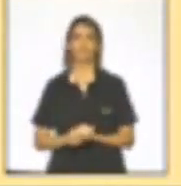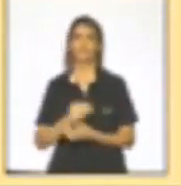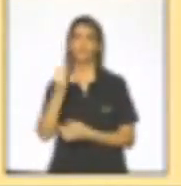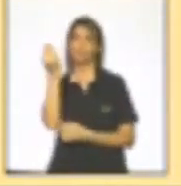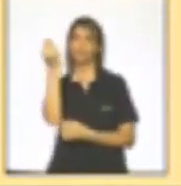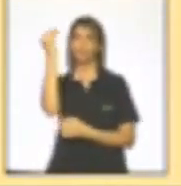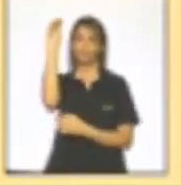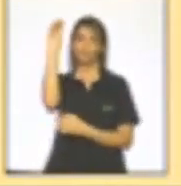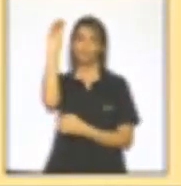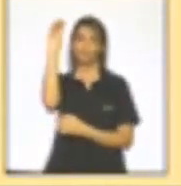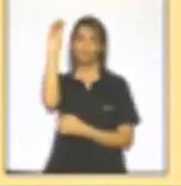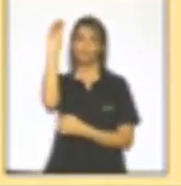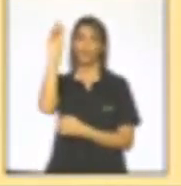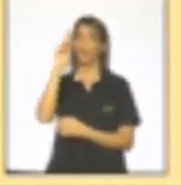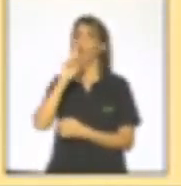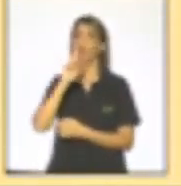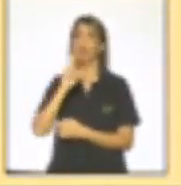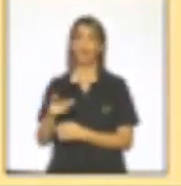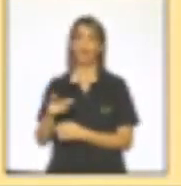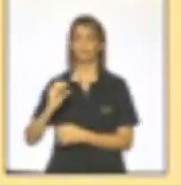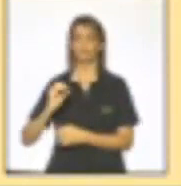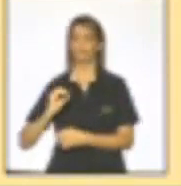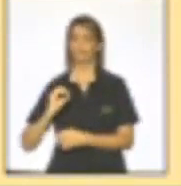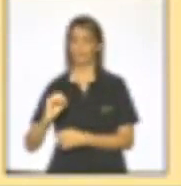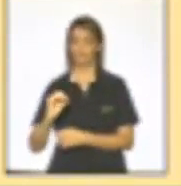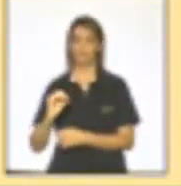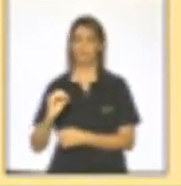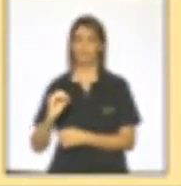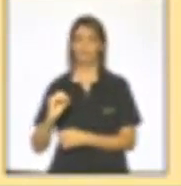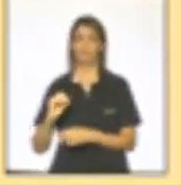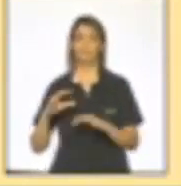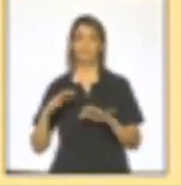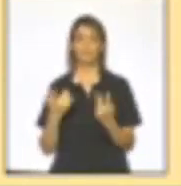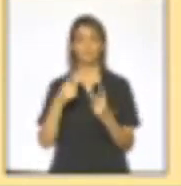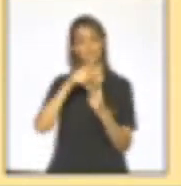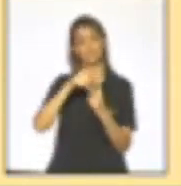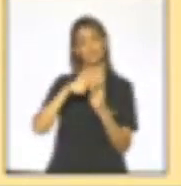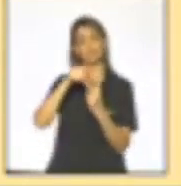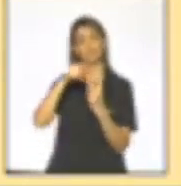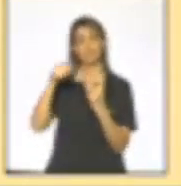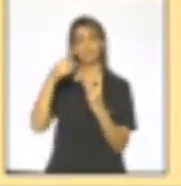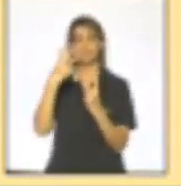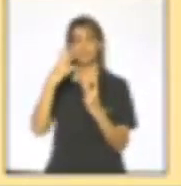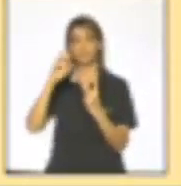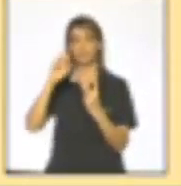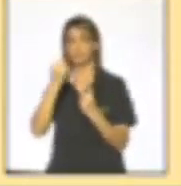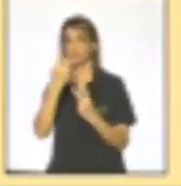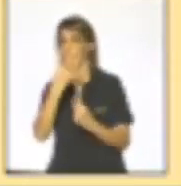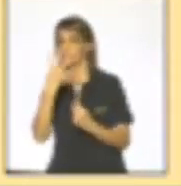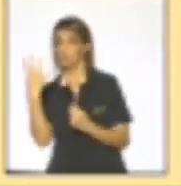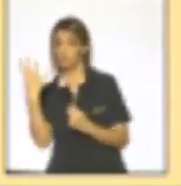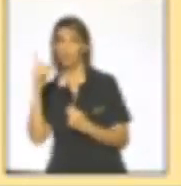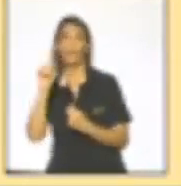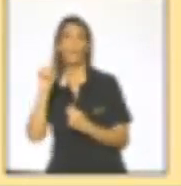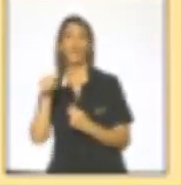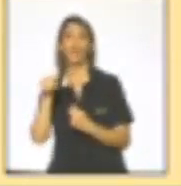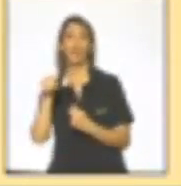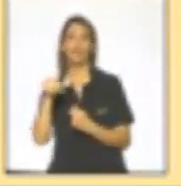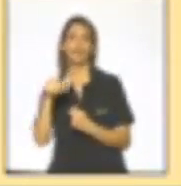Subiu, deu o resto zero. Então, a raiz quadrada de 3.844 vai ser o